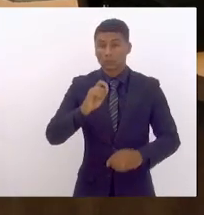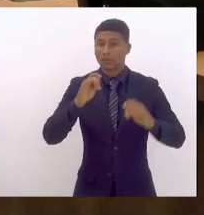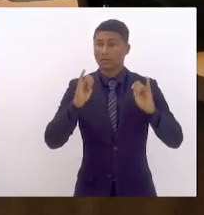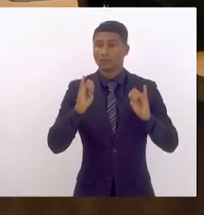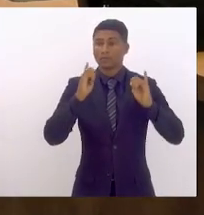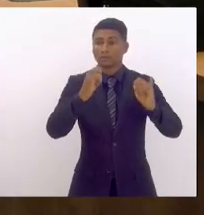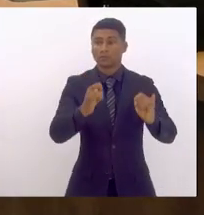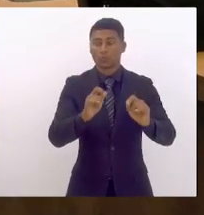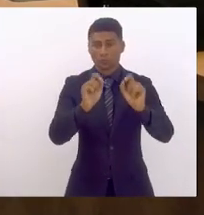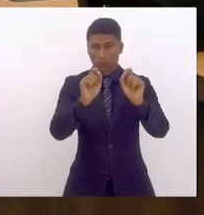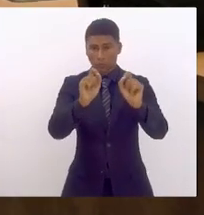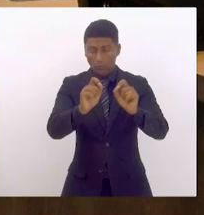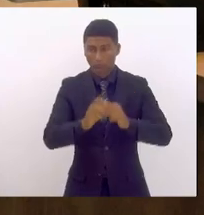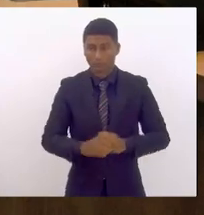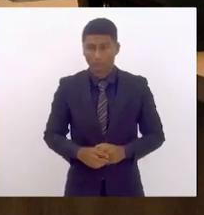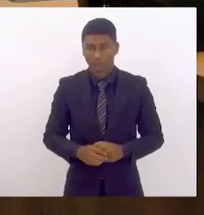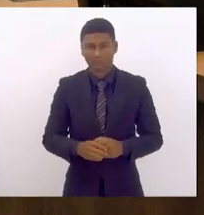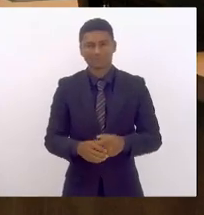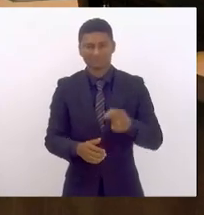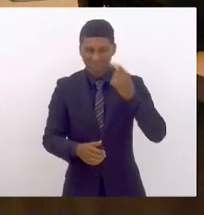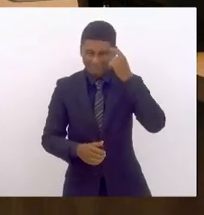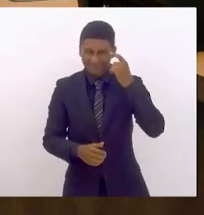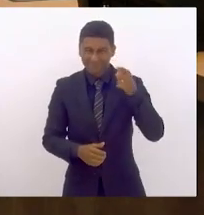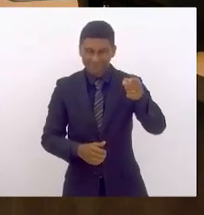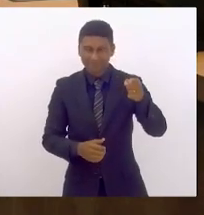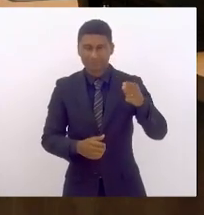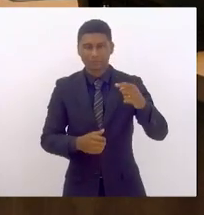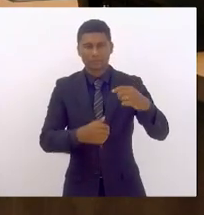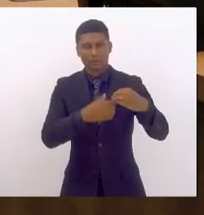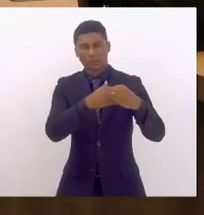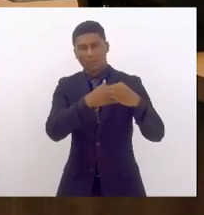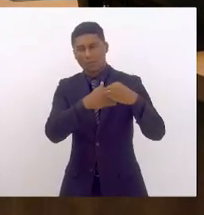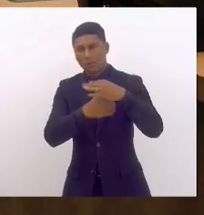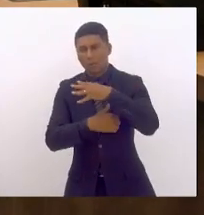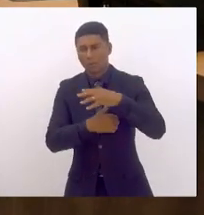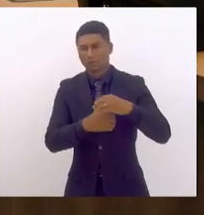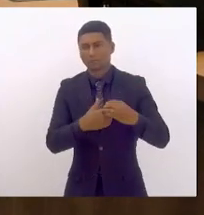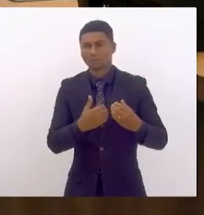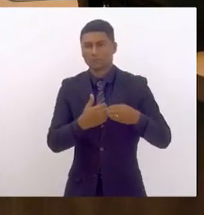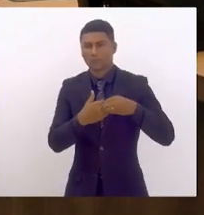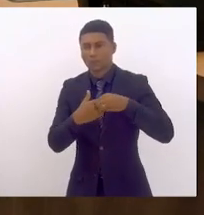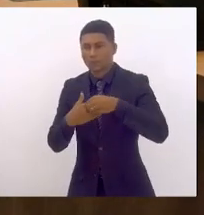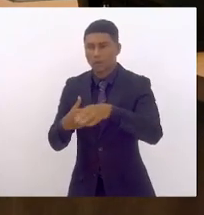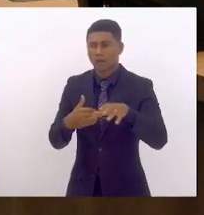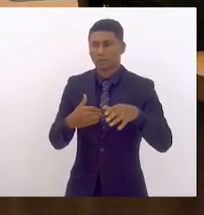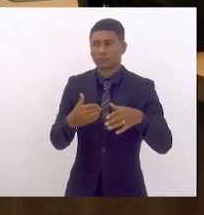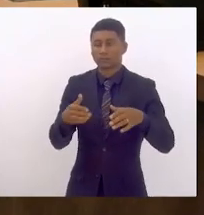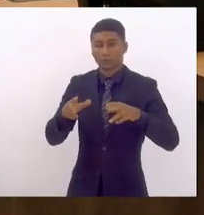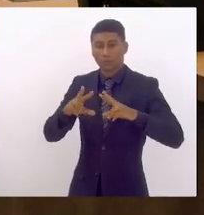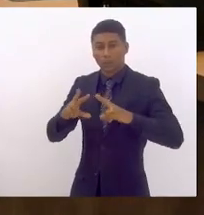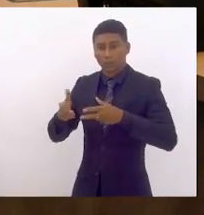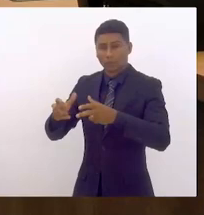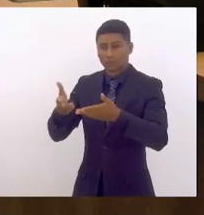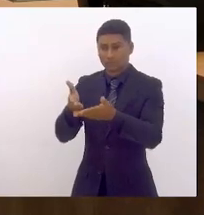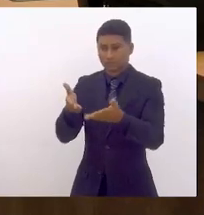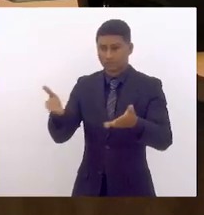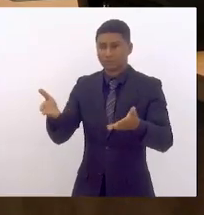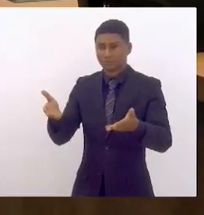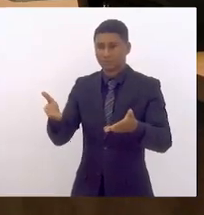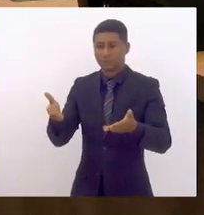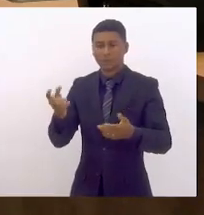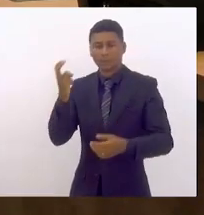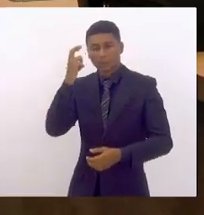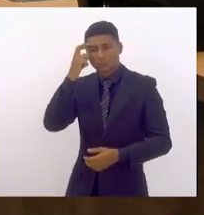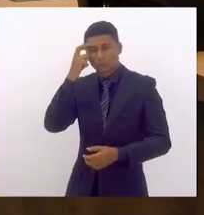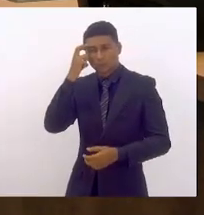vossa excelência seguindo a sua determinação as comissões contra a intolerância e de Cultura